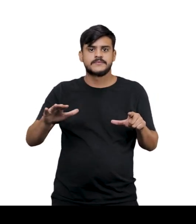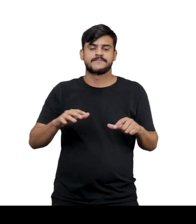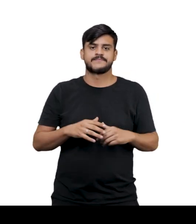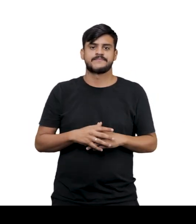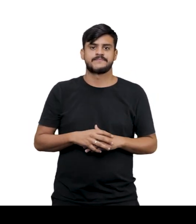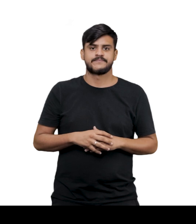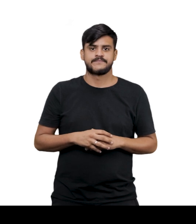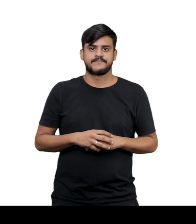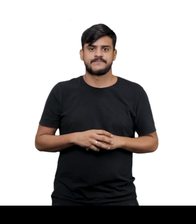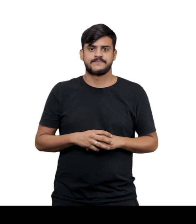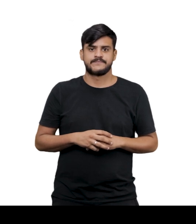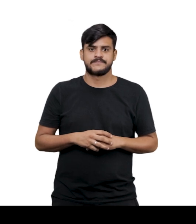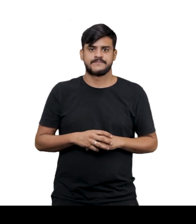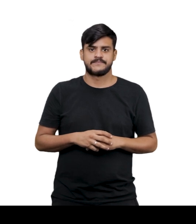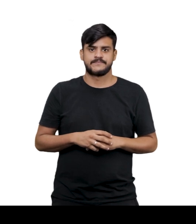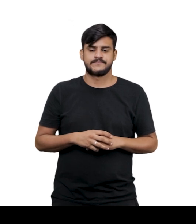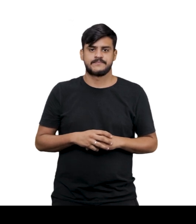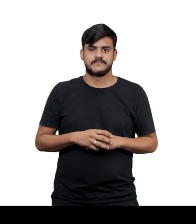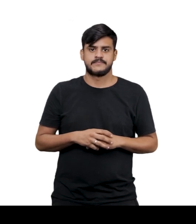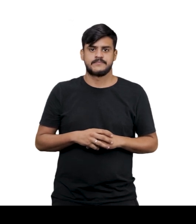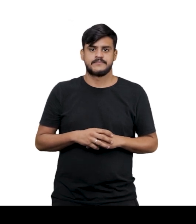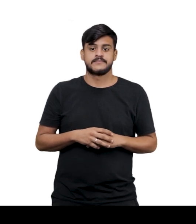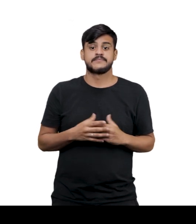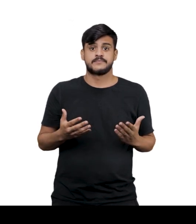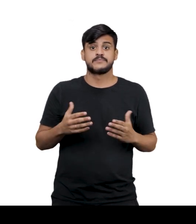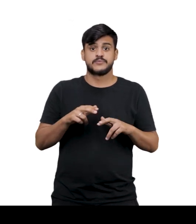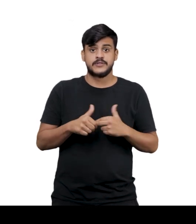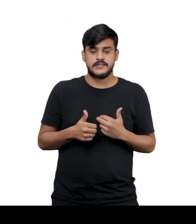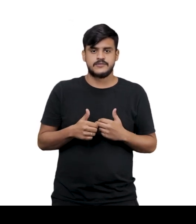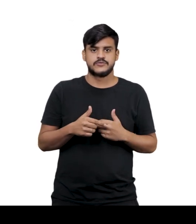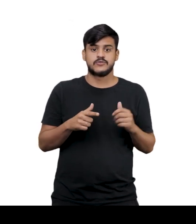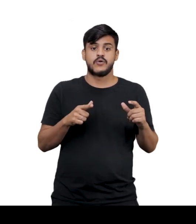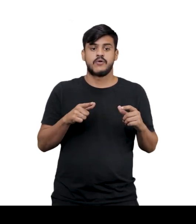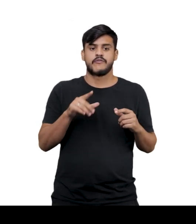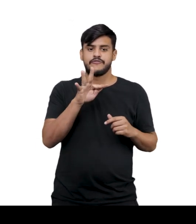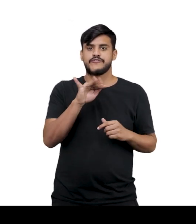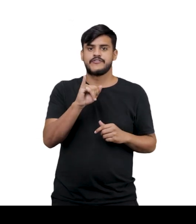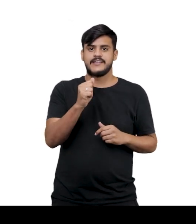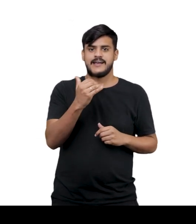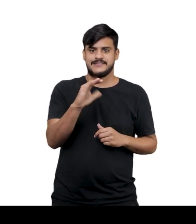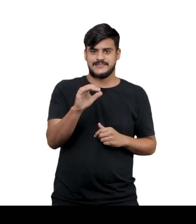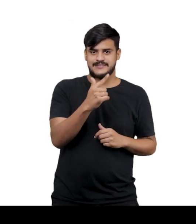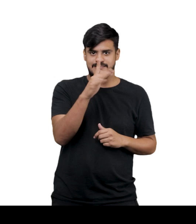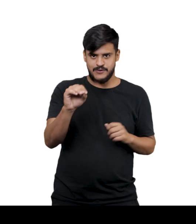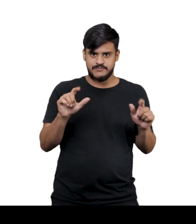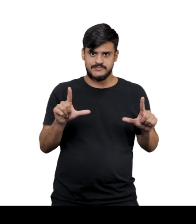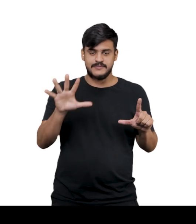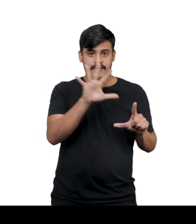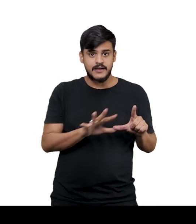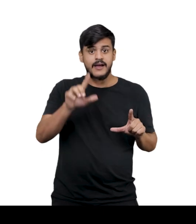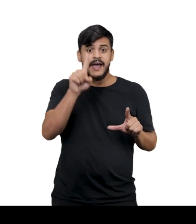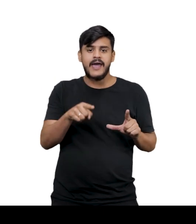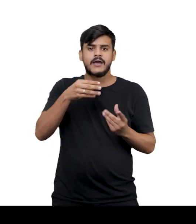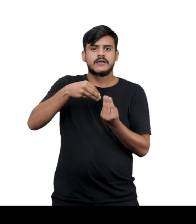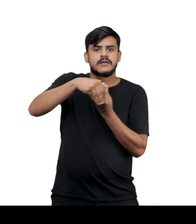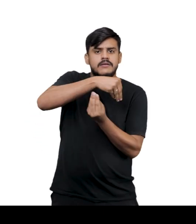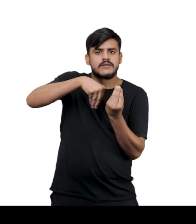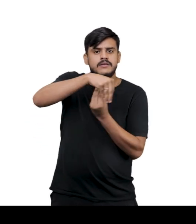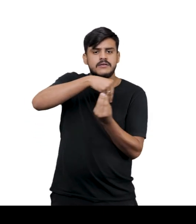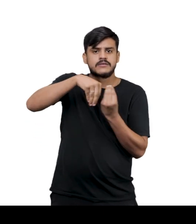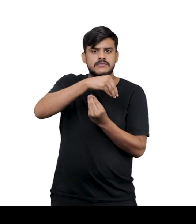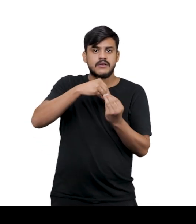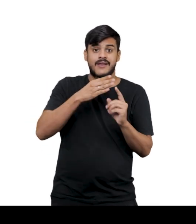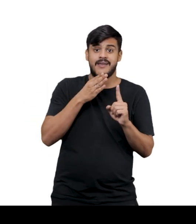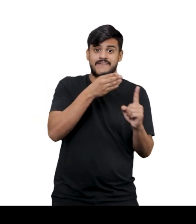projetando sombras e criando uma ilusão de profundidade. Desse modo, a obra Fiação se apresenta como uma